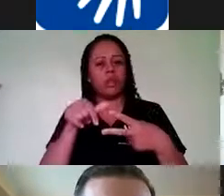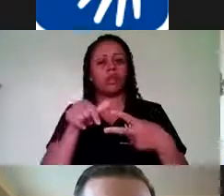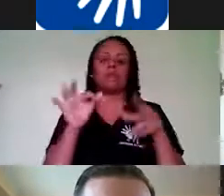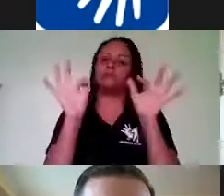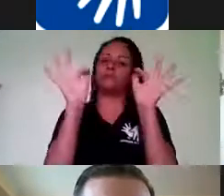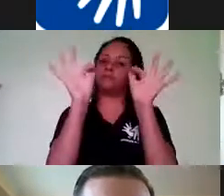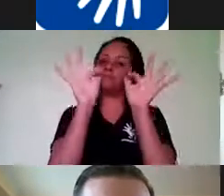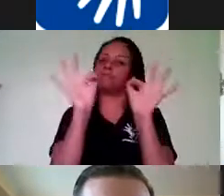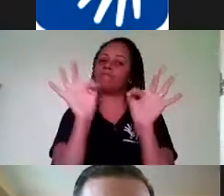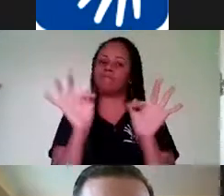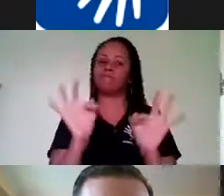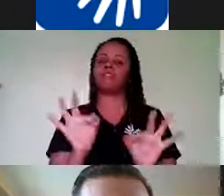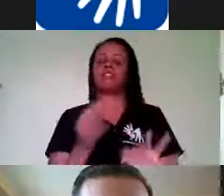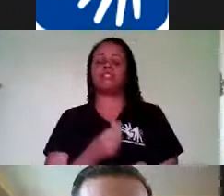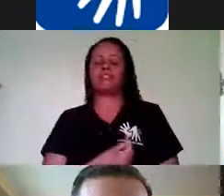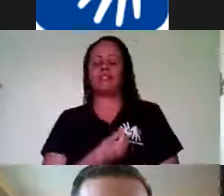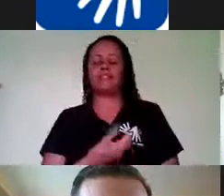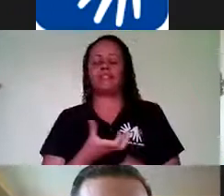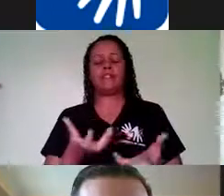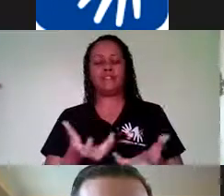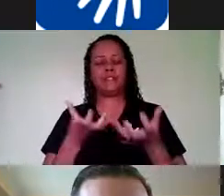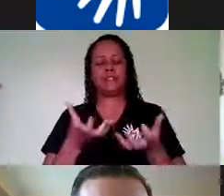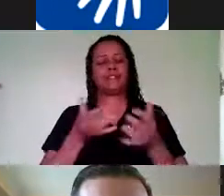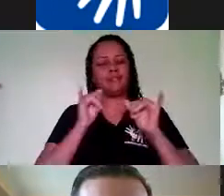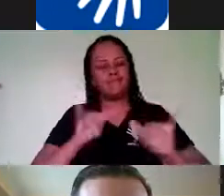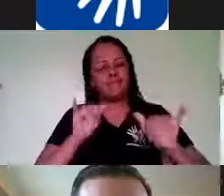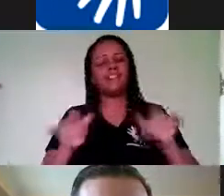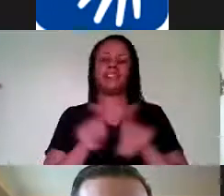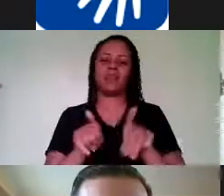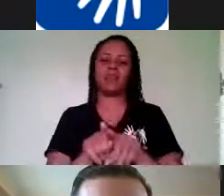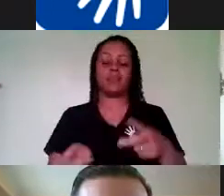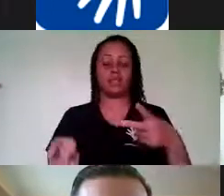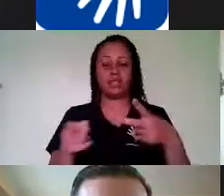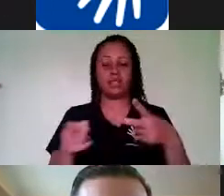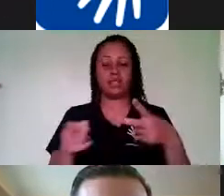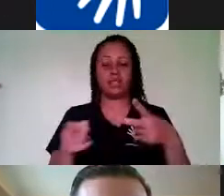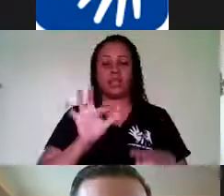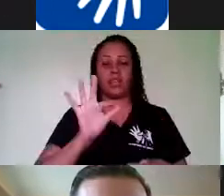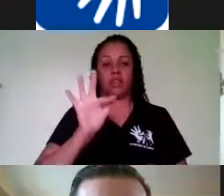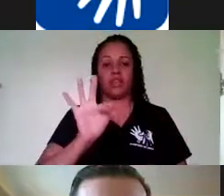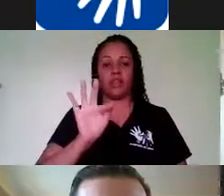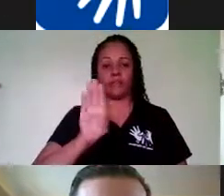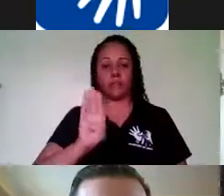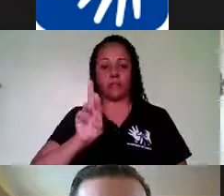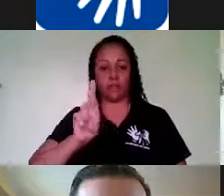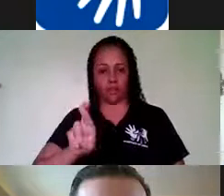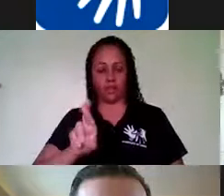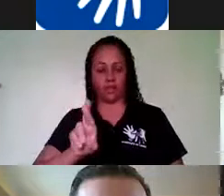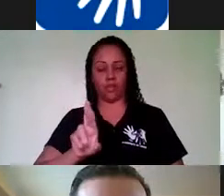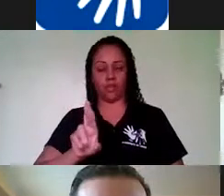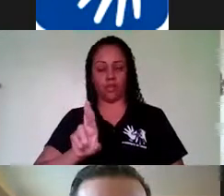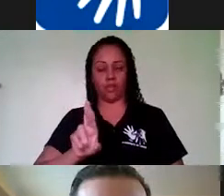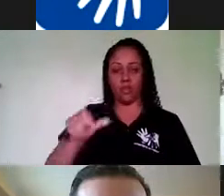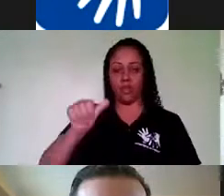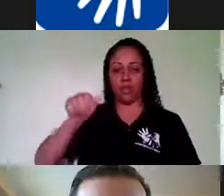que eu vivi, eu gostaria de compartilhar, e a segunda é um comentário, inclusive, sobre o FBR, que a Ana mencionou agora. Como vocês sabem,